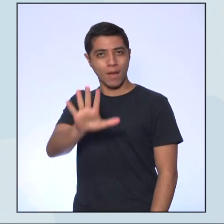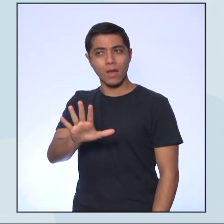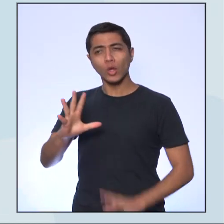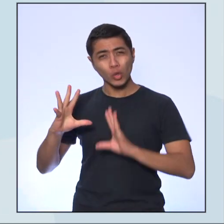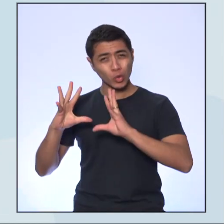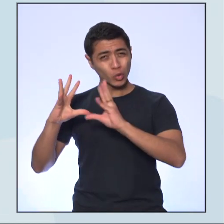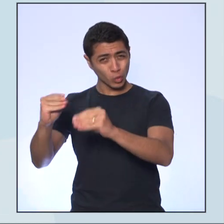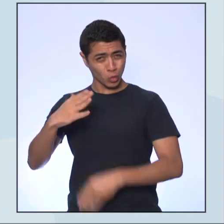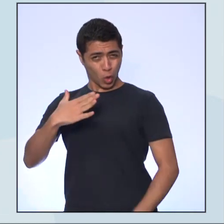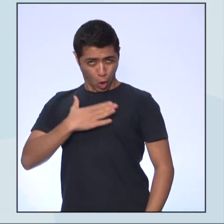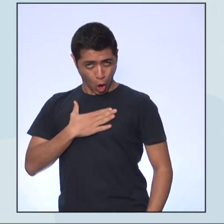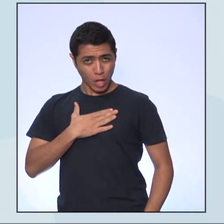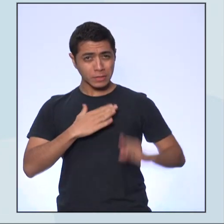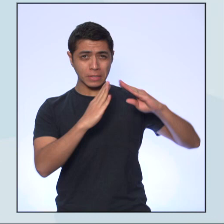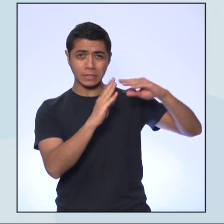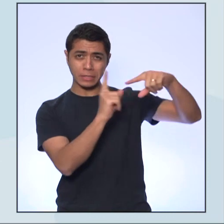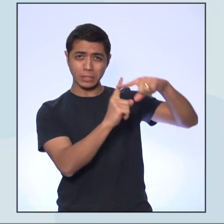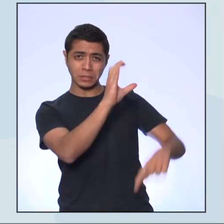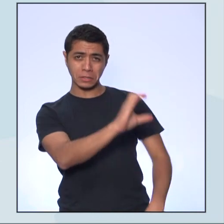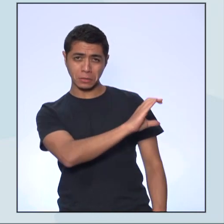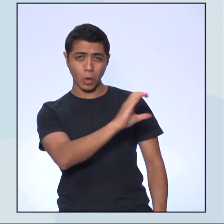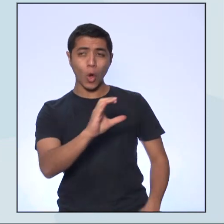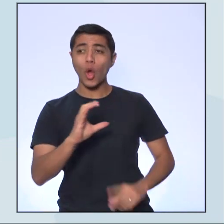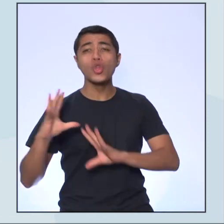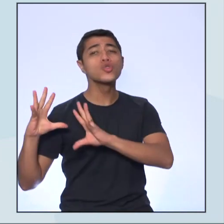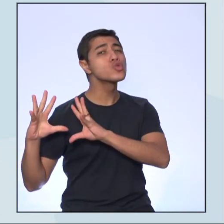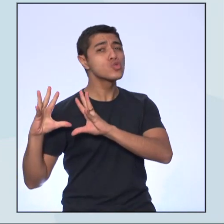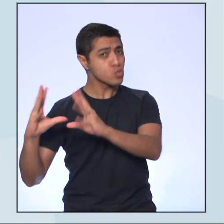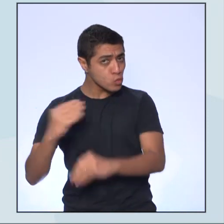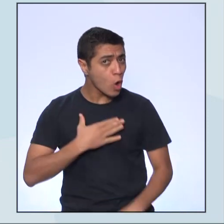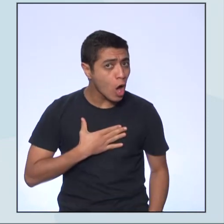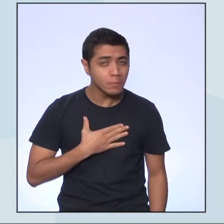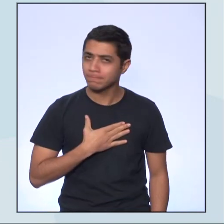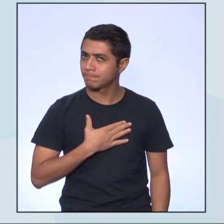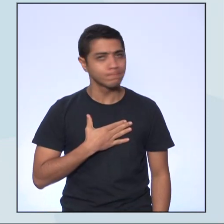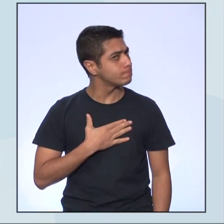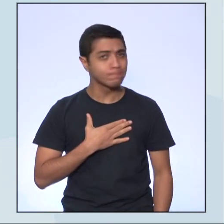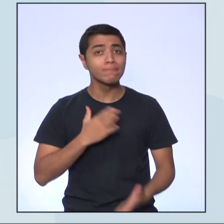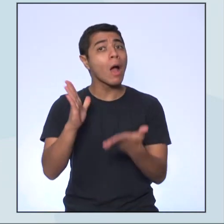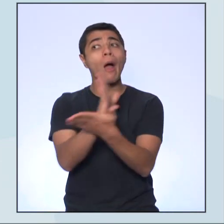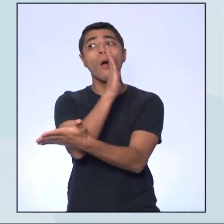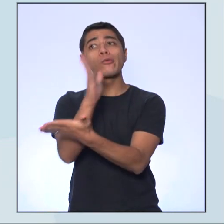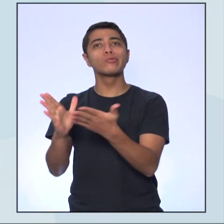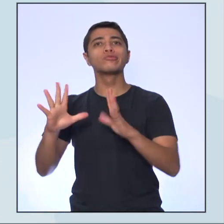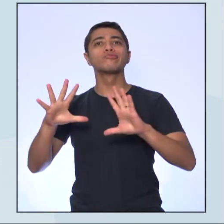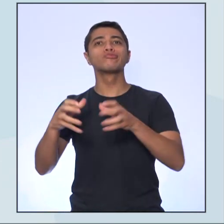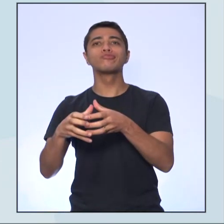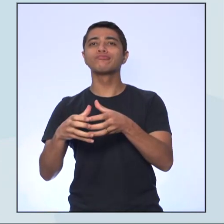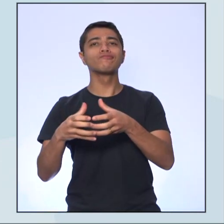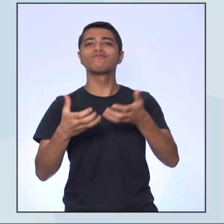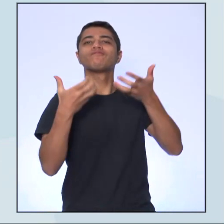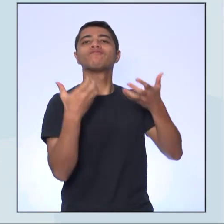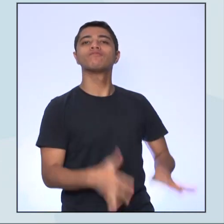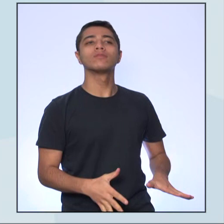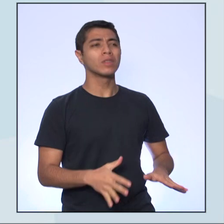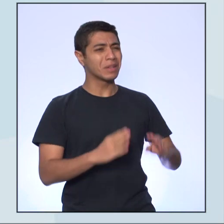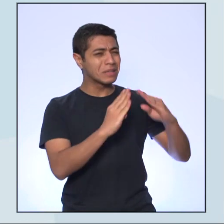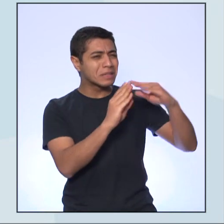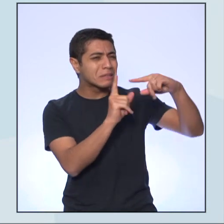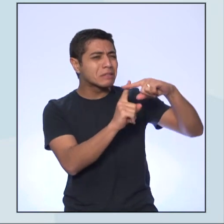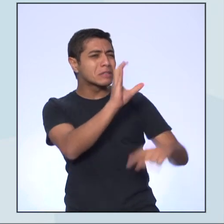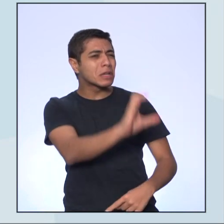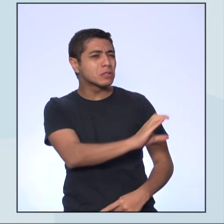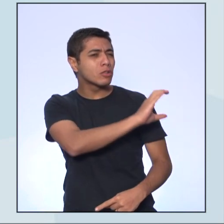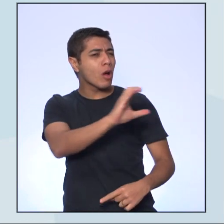Igreja Católica, né? Então, vários grupos, por motivos diferentes, se opunham a esse papel, a esse predomínio que a